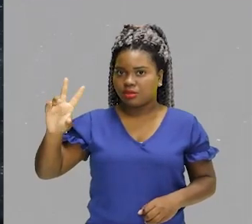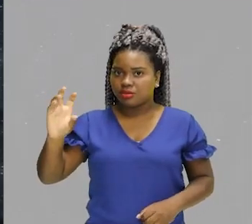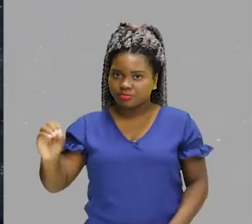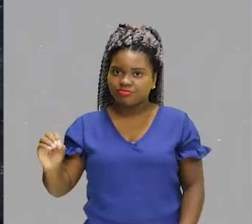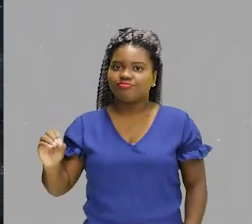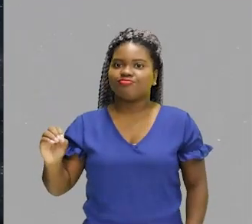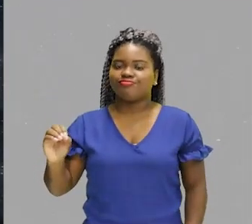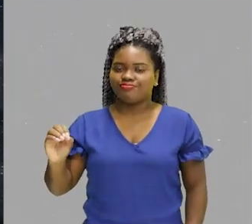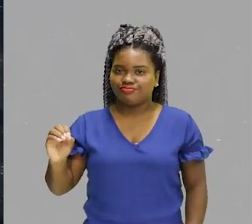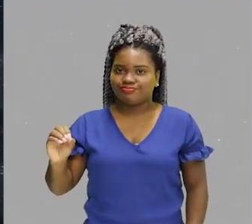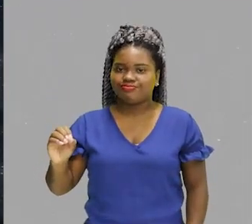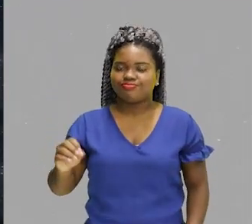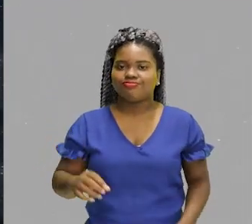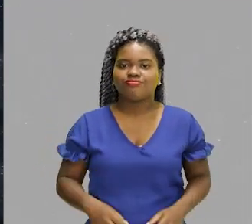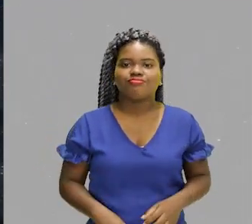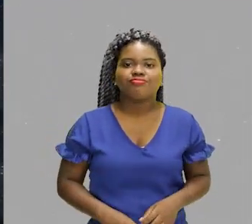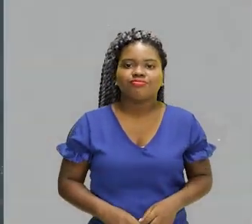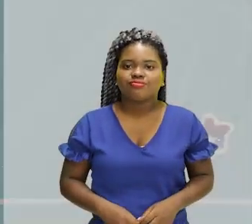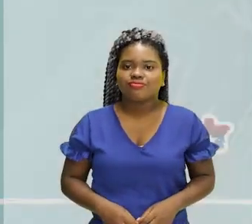tá?